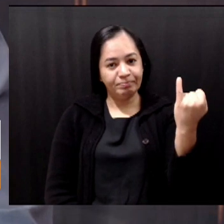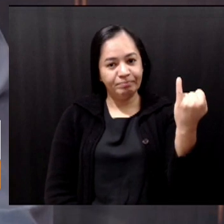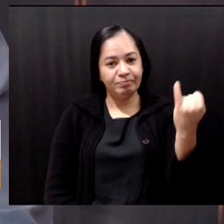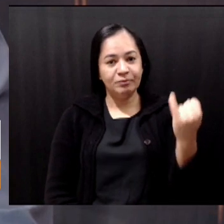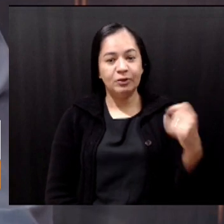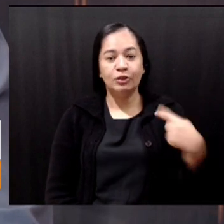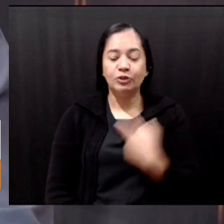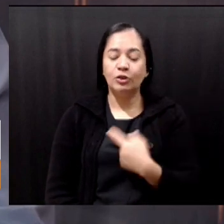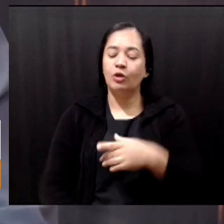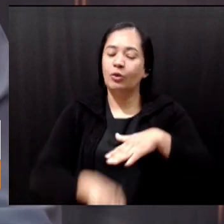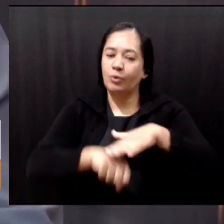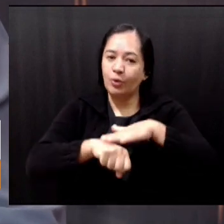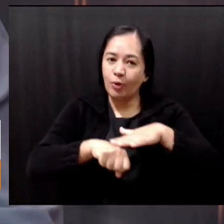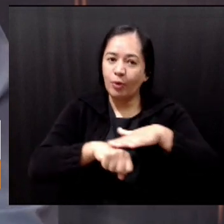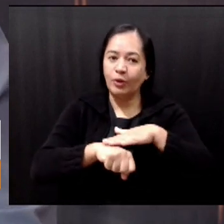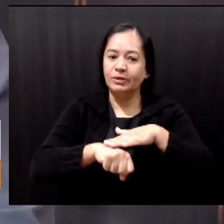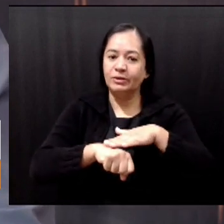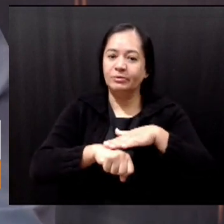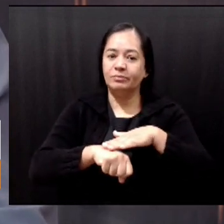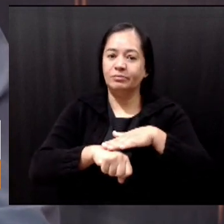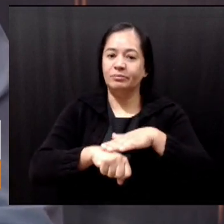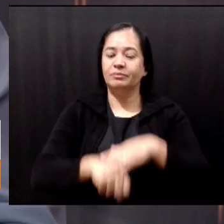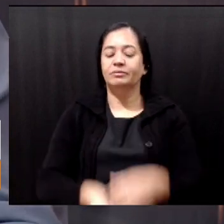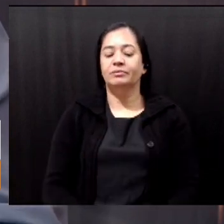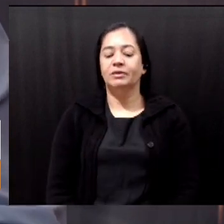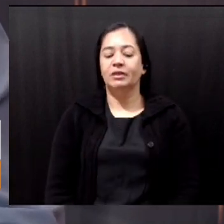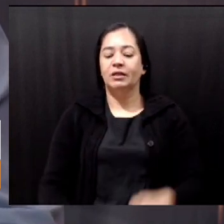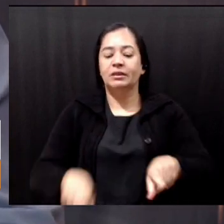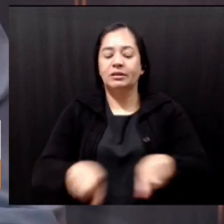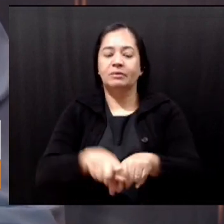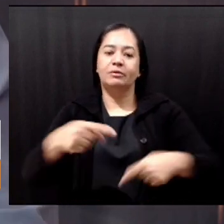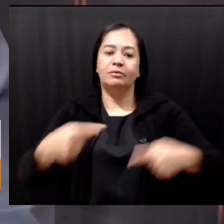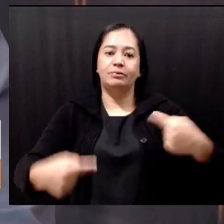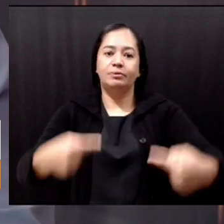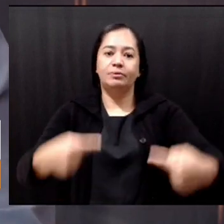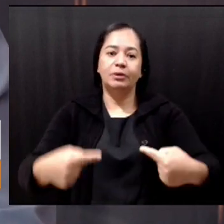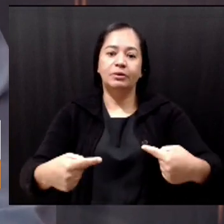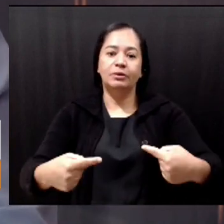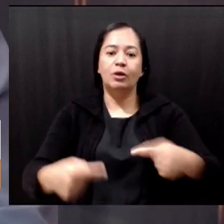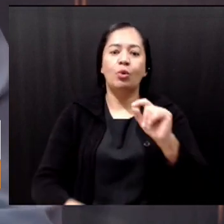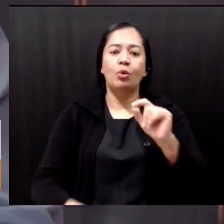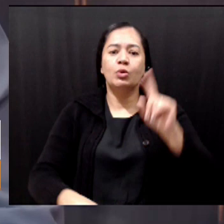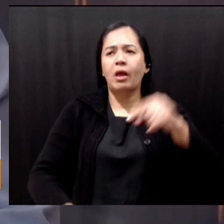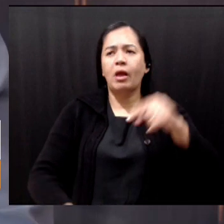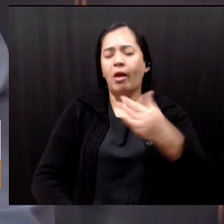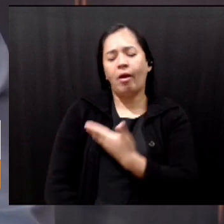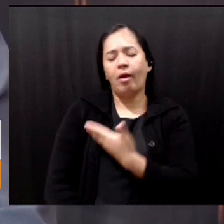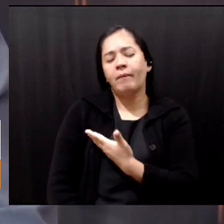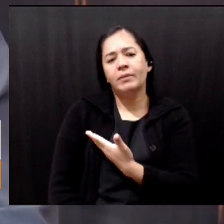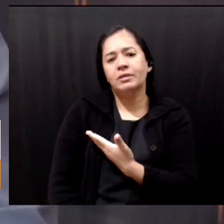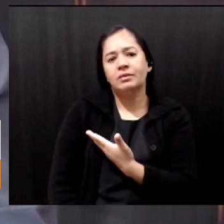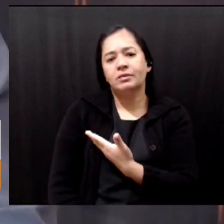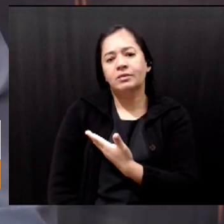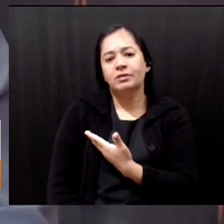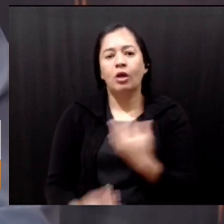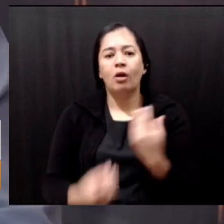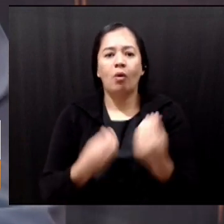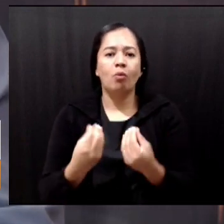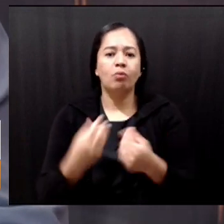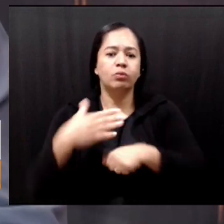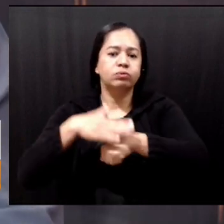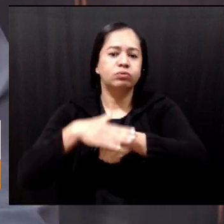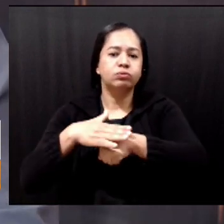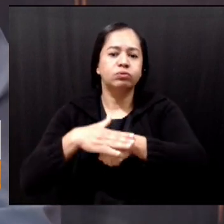conversar e poder debater um pouco sobre o que é essa amizade de baixo custo e como fazer para,